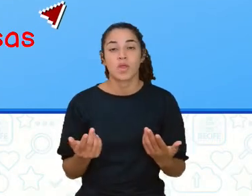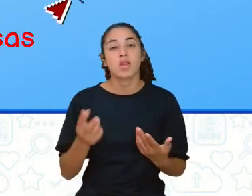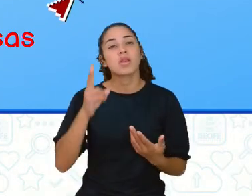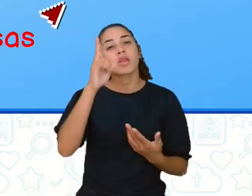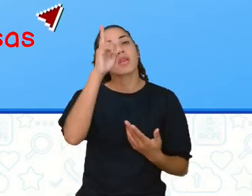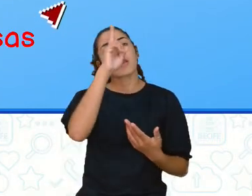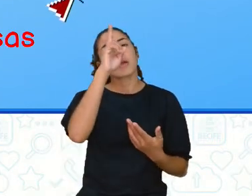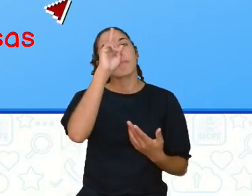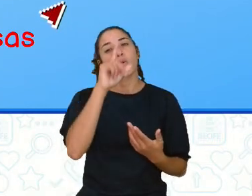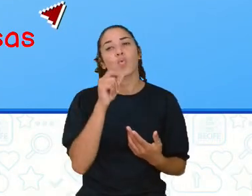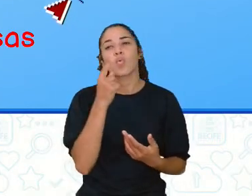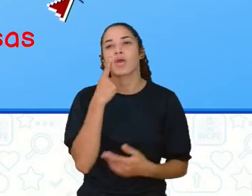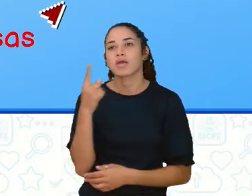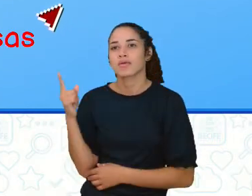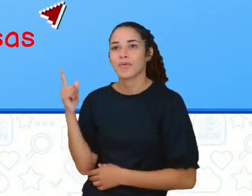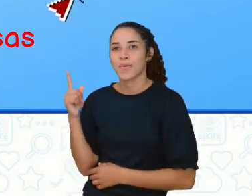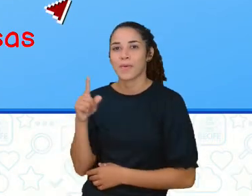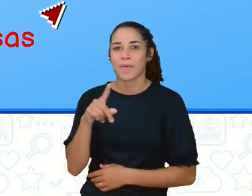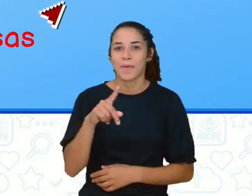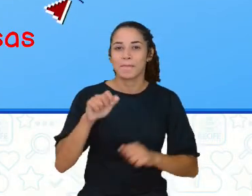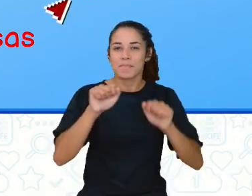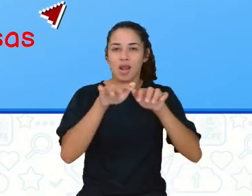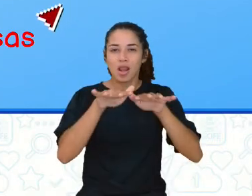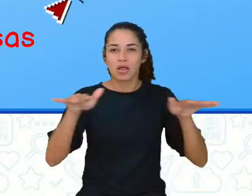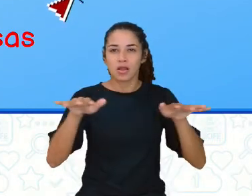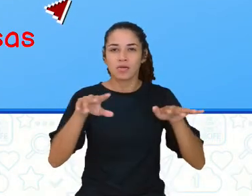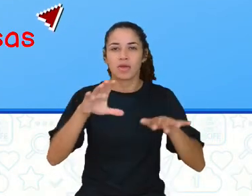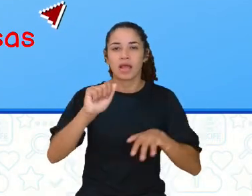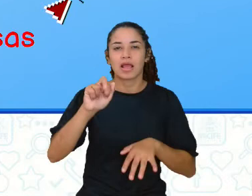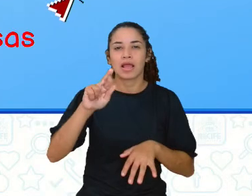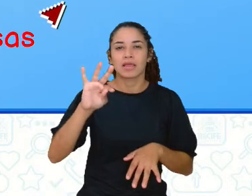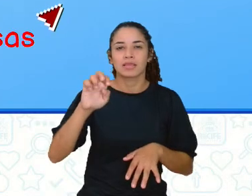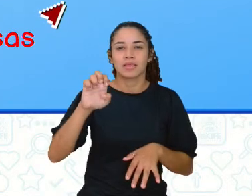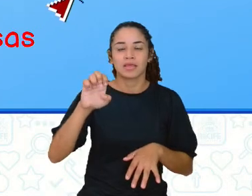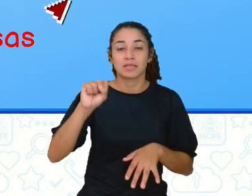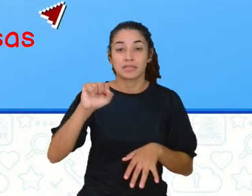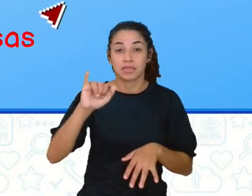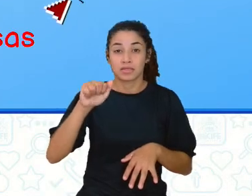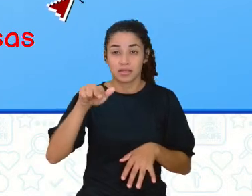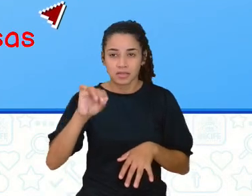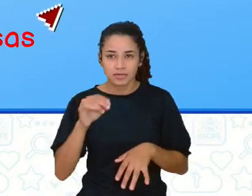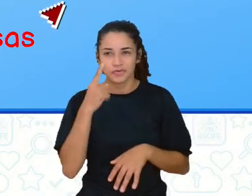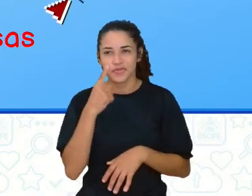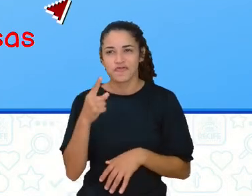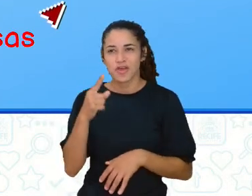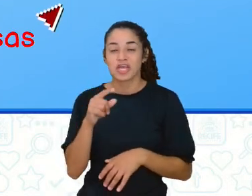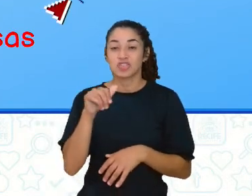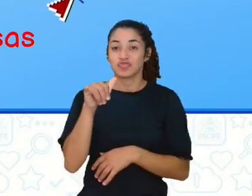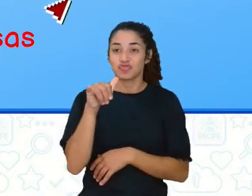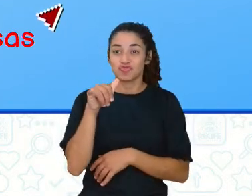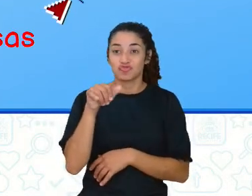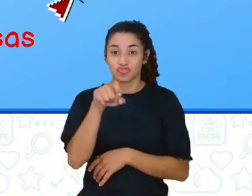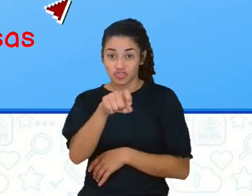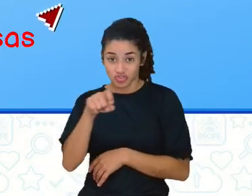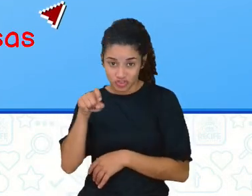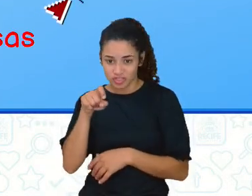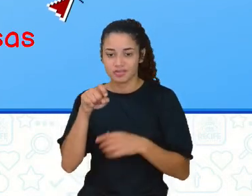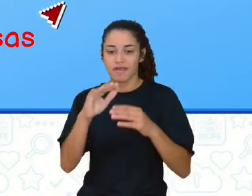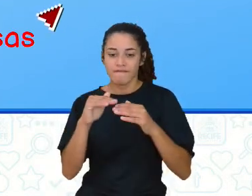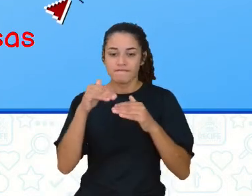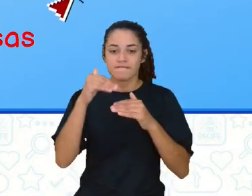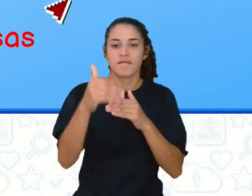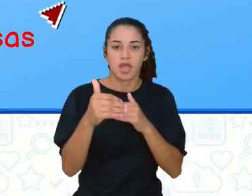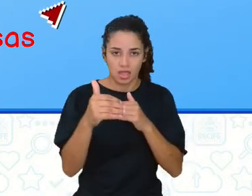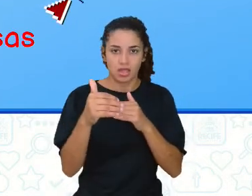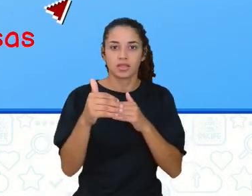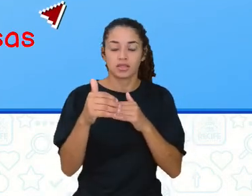lembrando o plano cartesiano. O ponto, ali é o P, ó, lembrando que o X sempre vem na frente do Y. Por